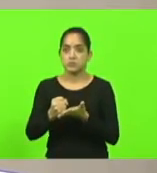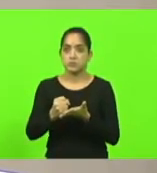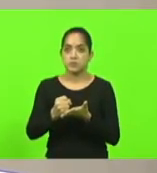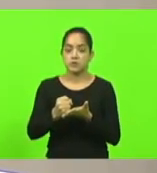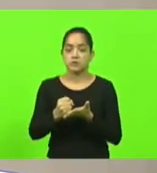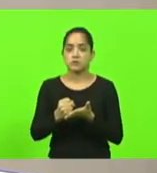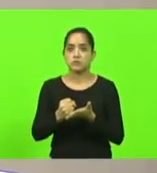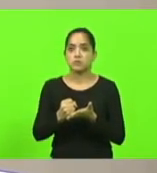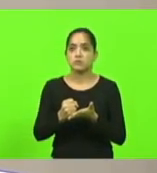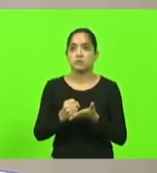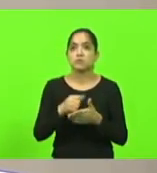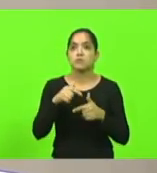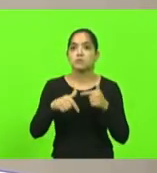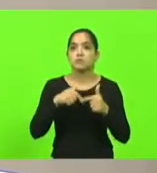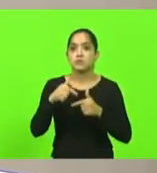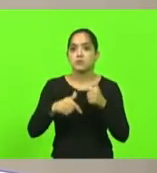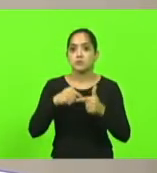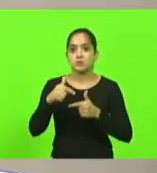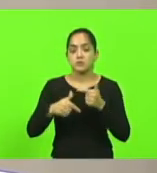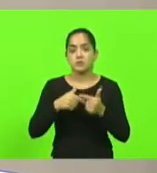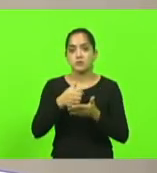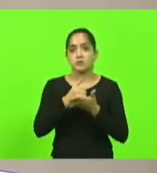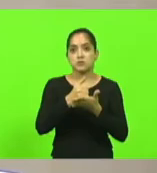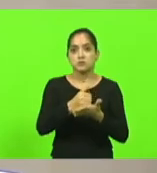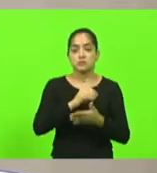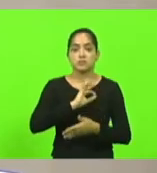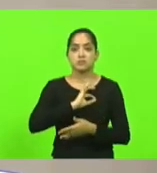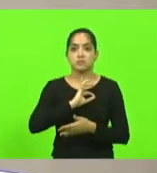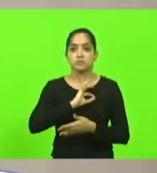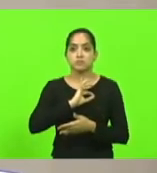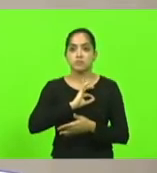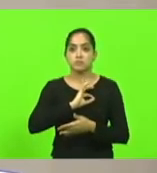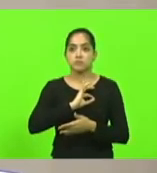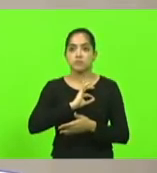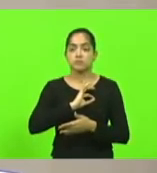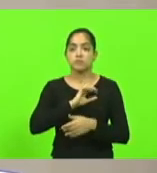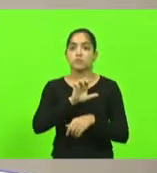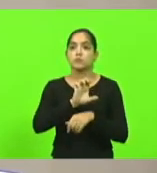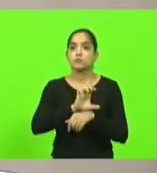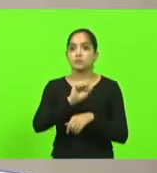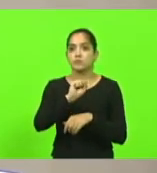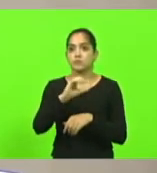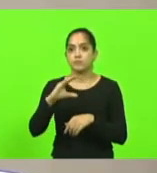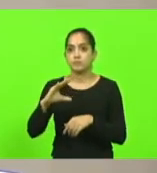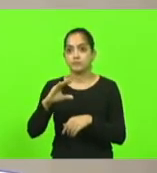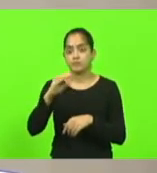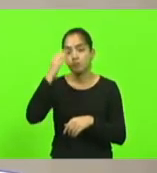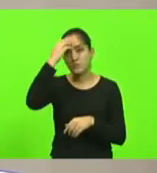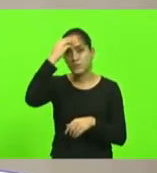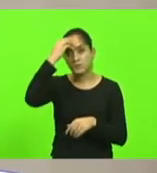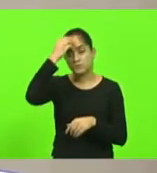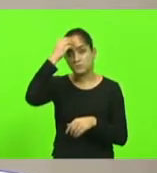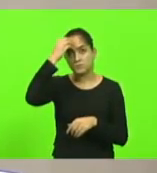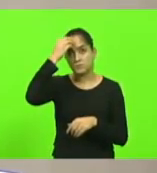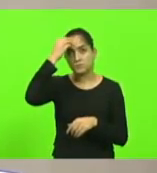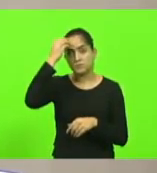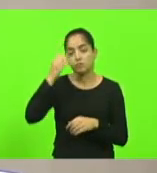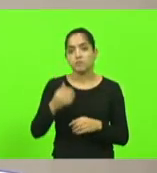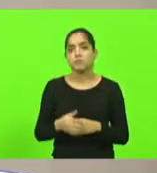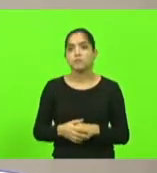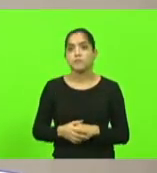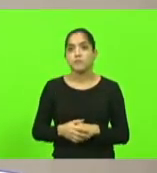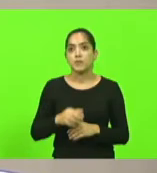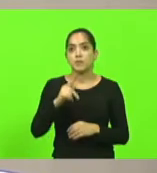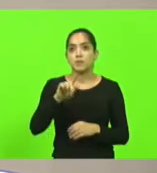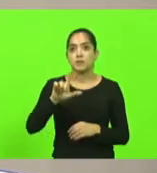do Serviço Auxiliar Temporário da Polícia Militar do Estado de Santa Catarina e estabelece outras providências,